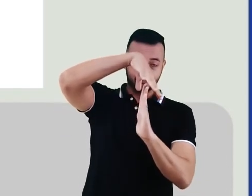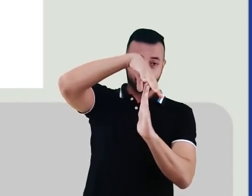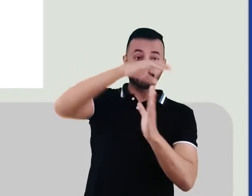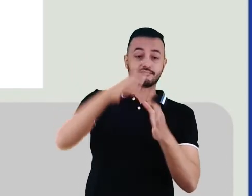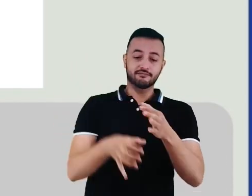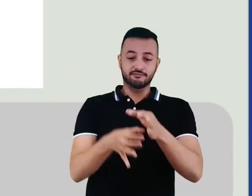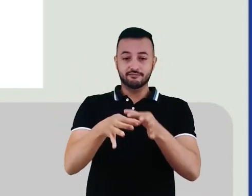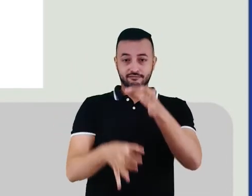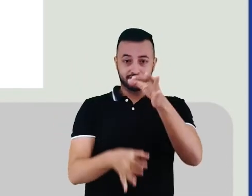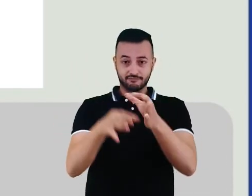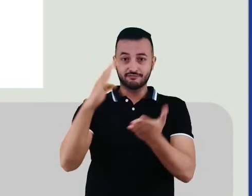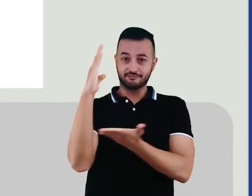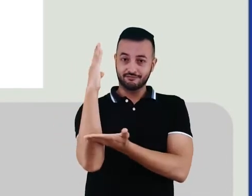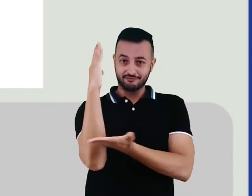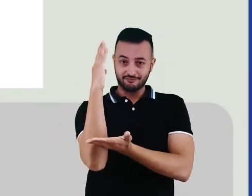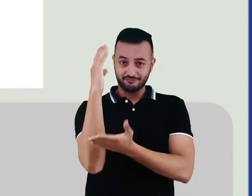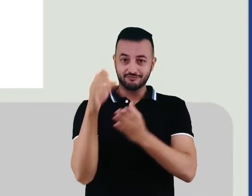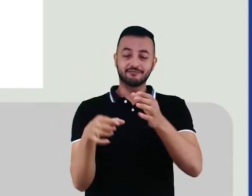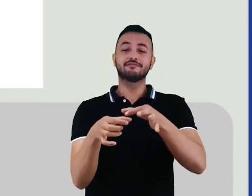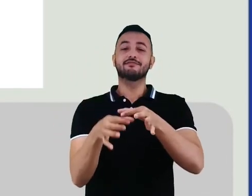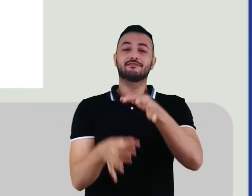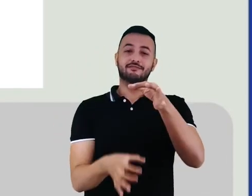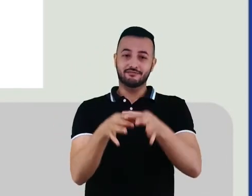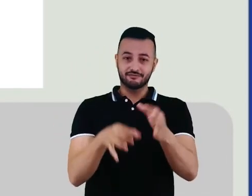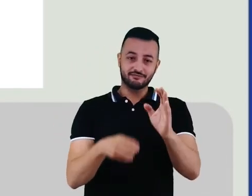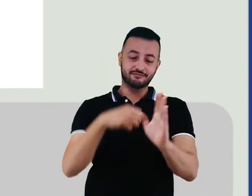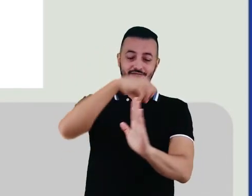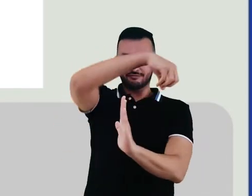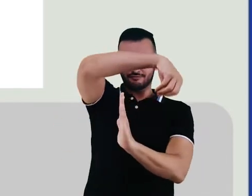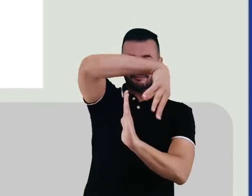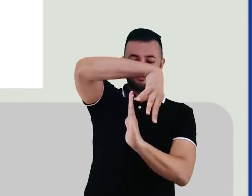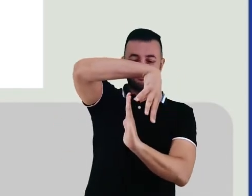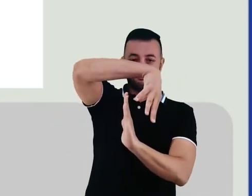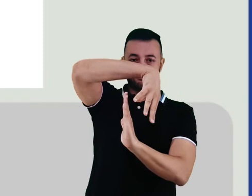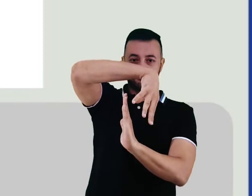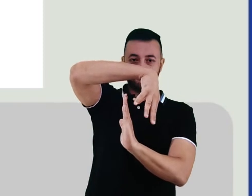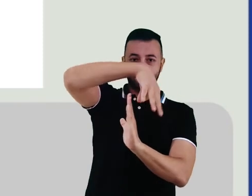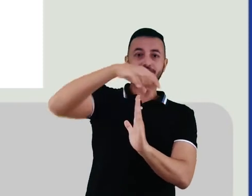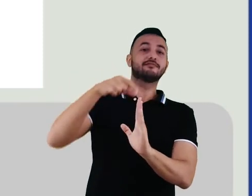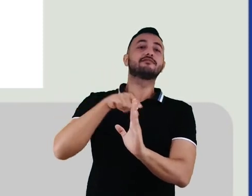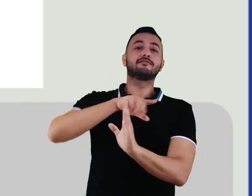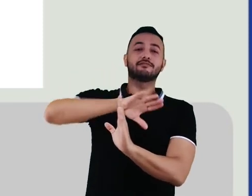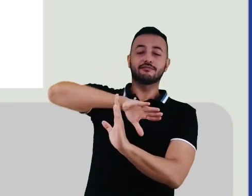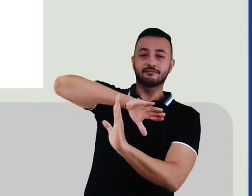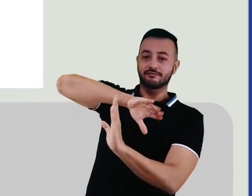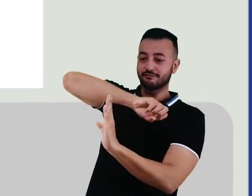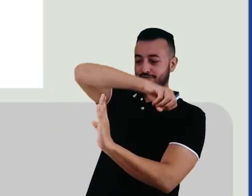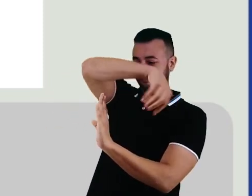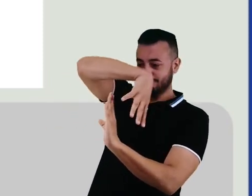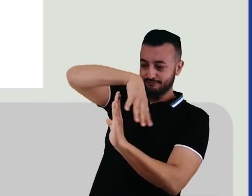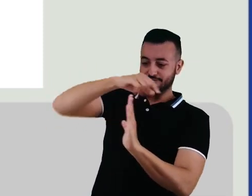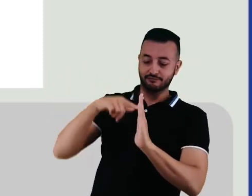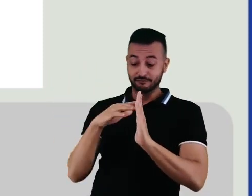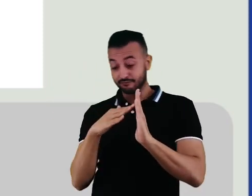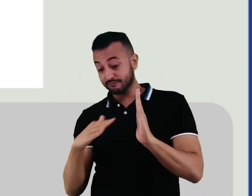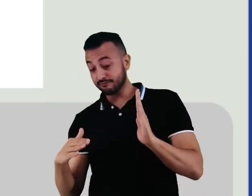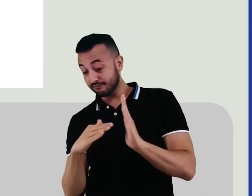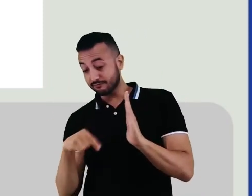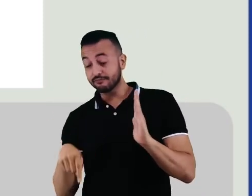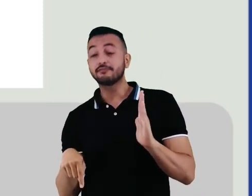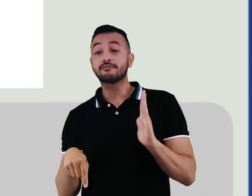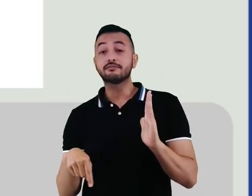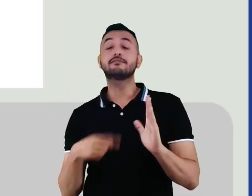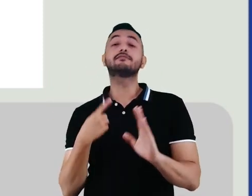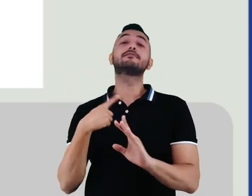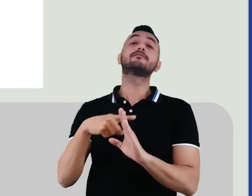garrafa, a parte de cada garrafa está acontecendo aí a sombra, surgiu a sombra. Por quê? Porque